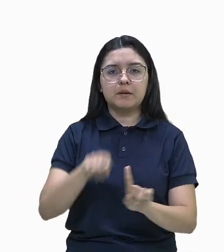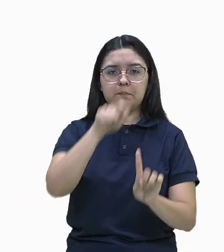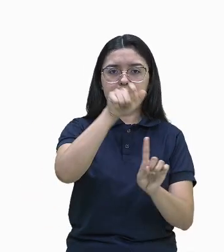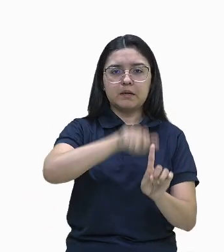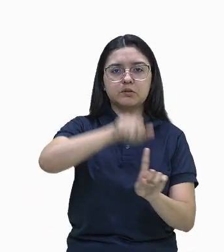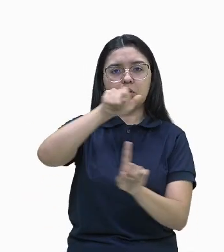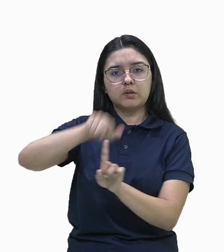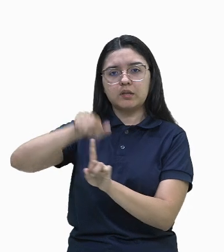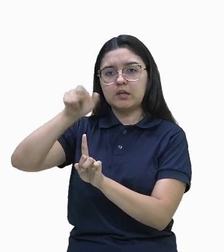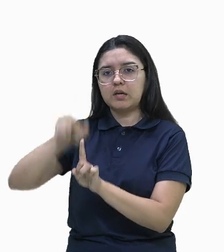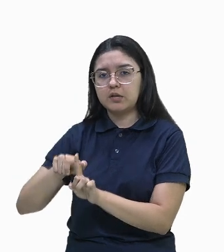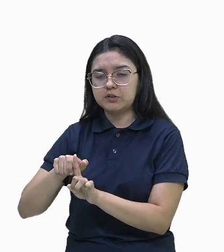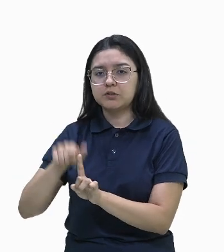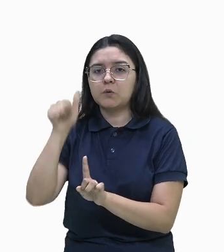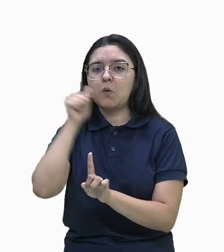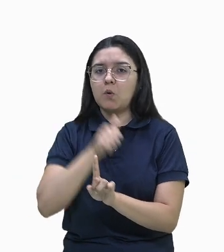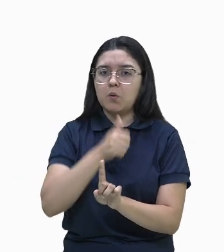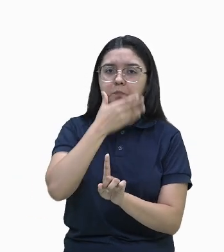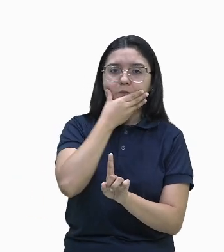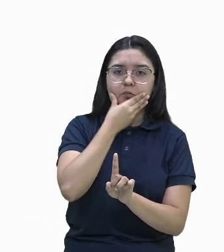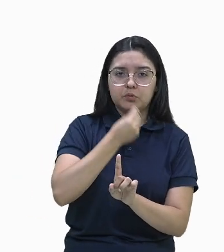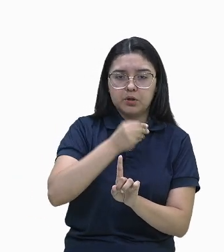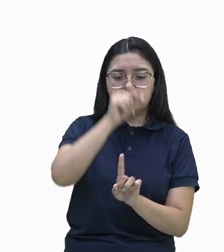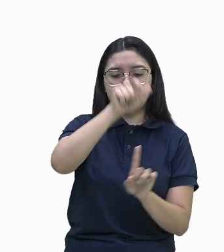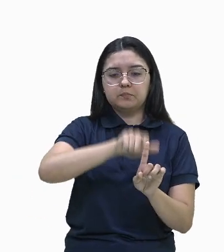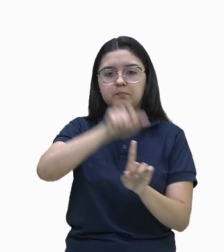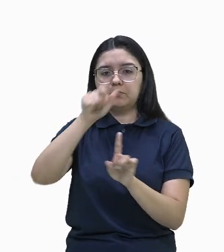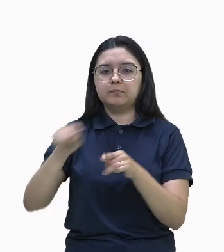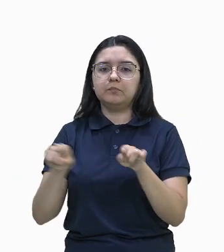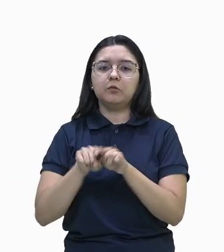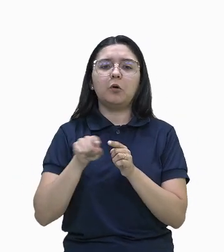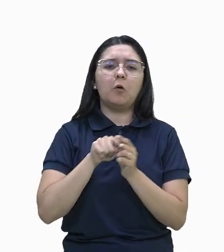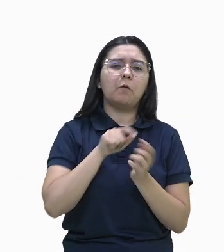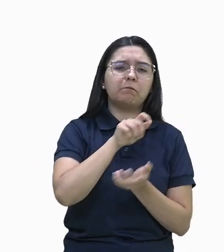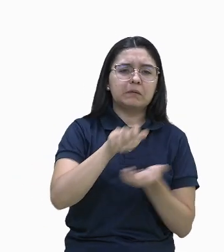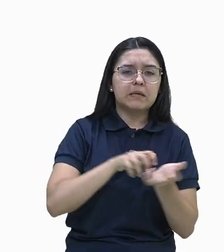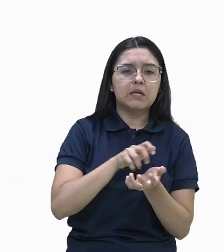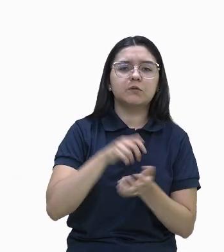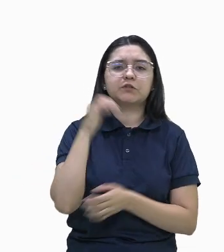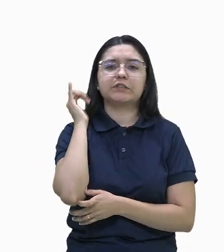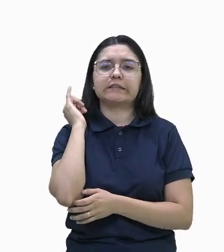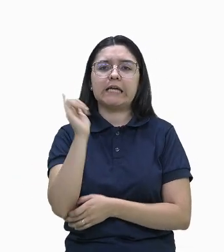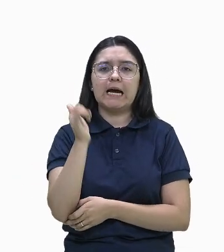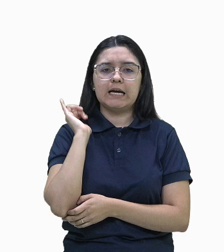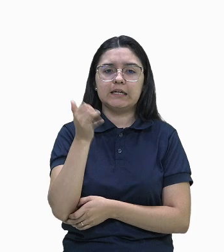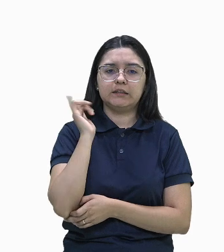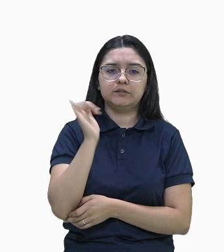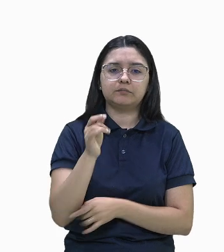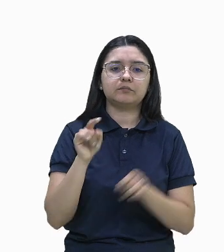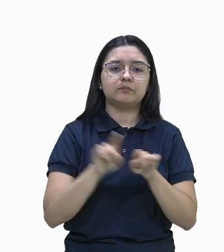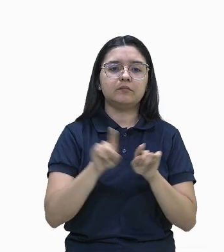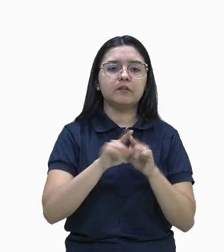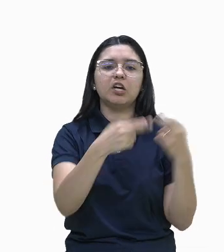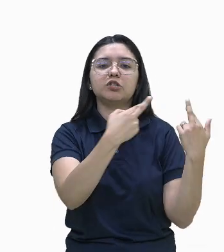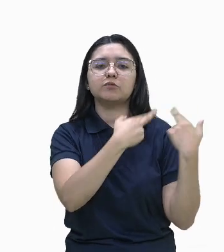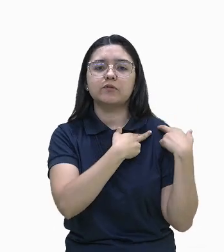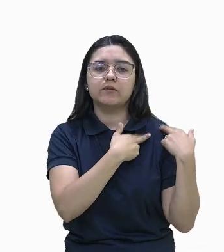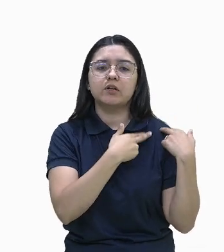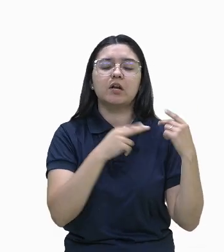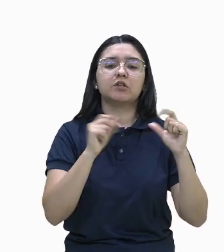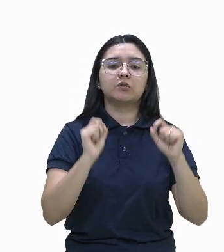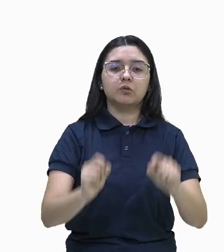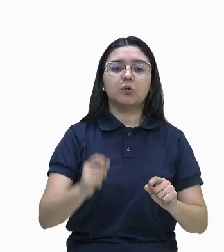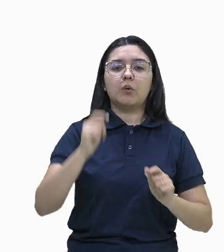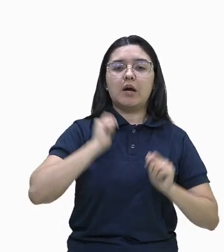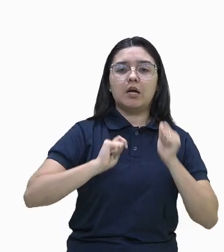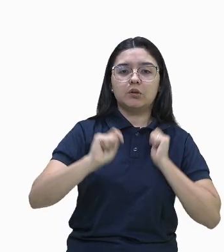personagens, ou personagem, né? Conflitos e narrativas, o papel do ator e do diretor na